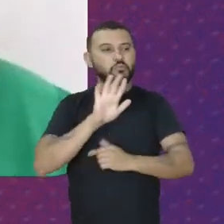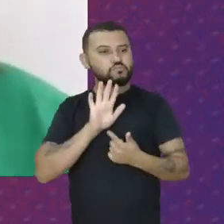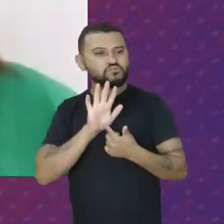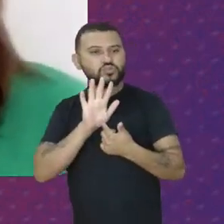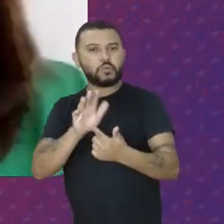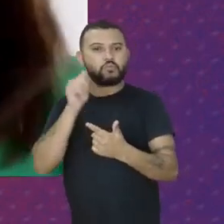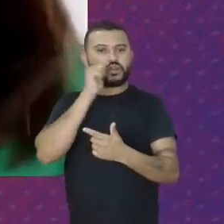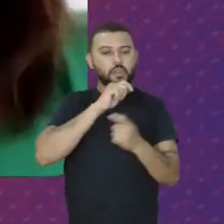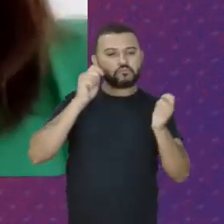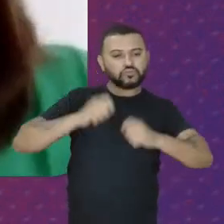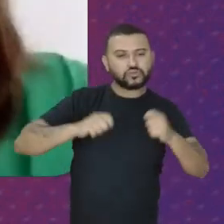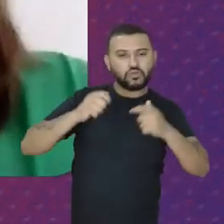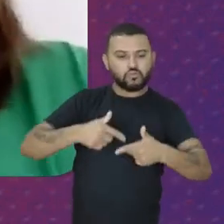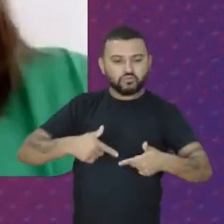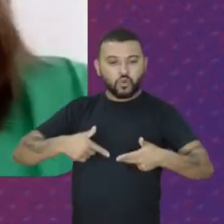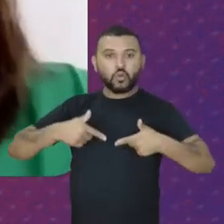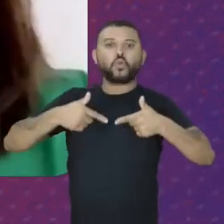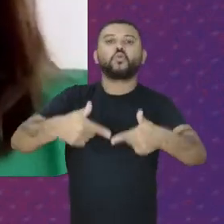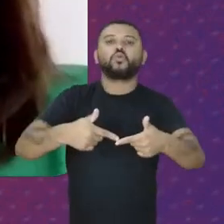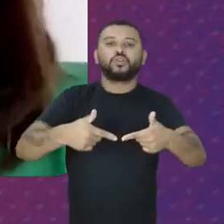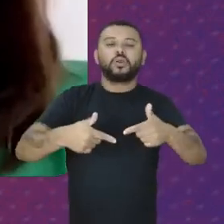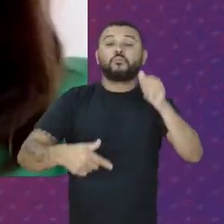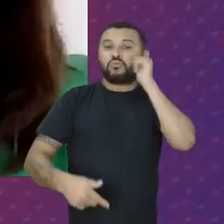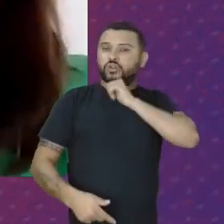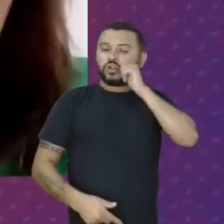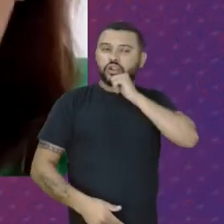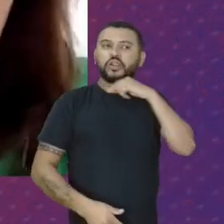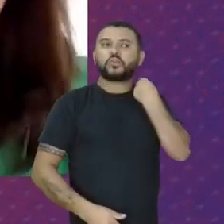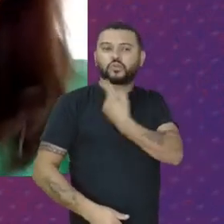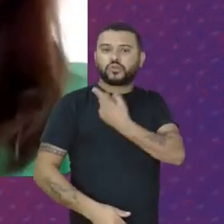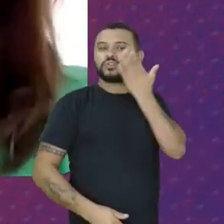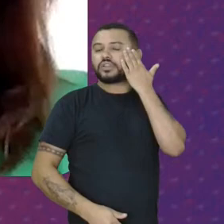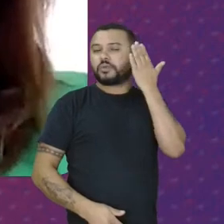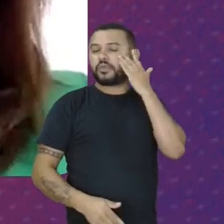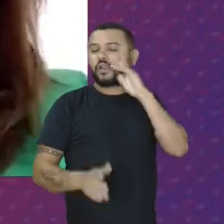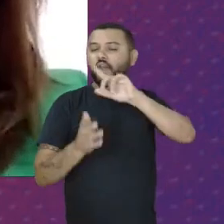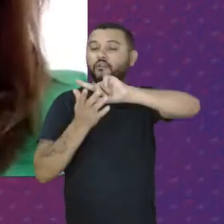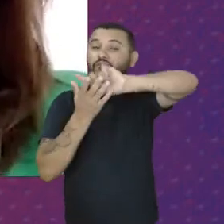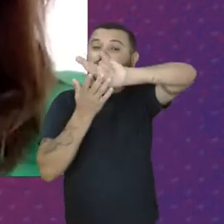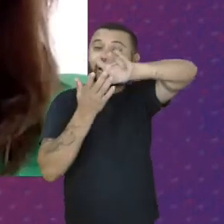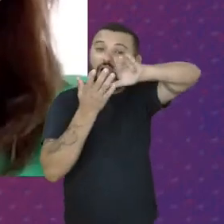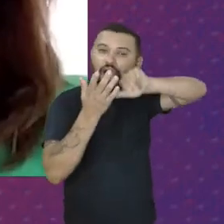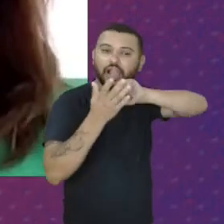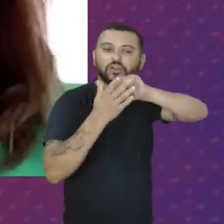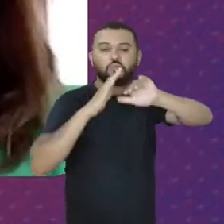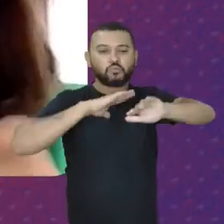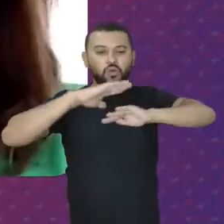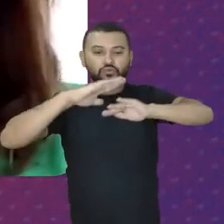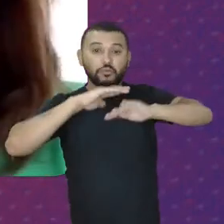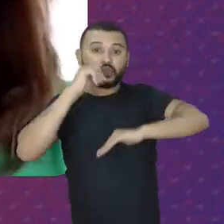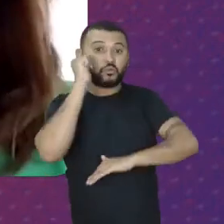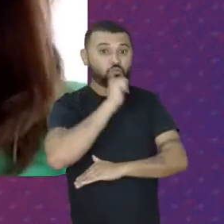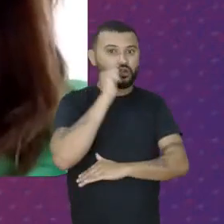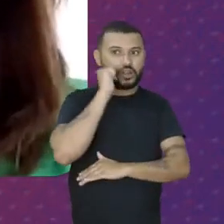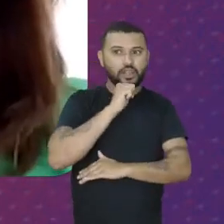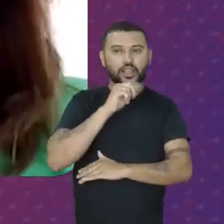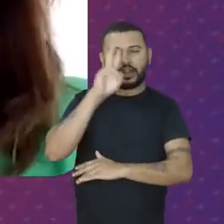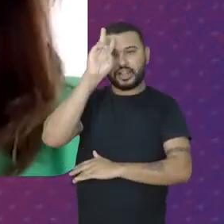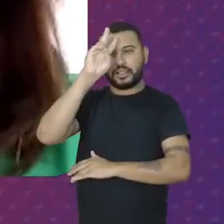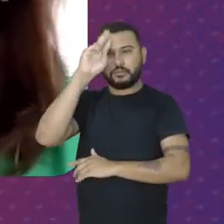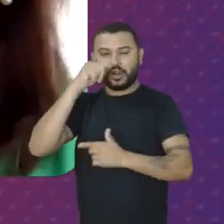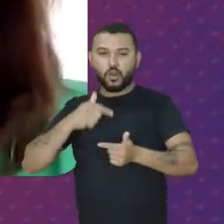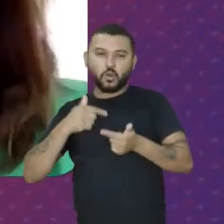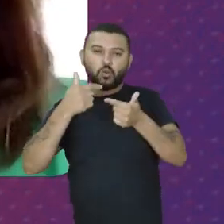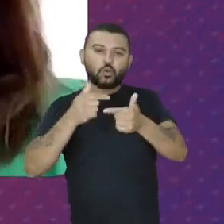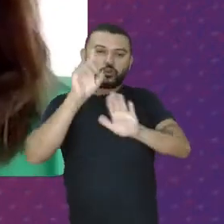rebelando contra isso aí. Tivemos várias fases do movimento feminista, né? Começa pela luta